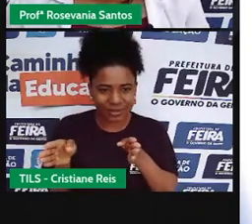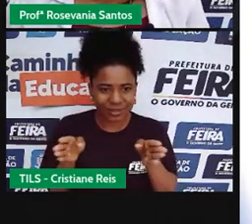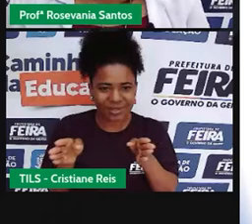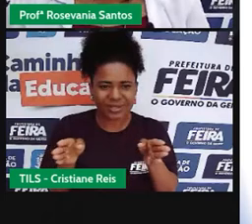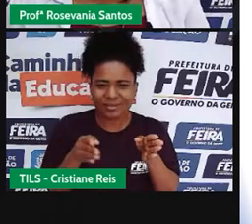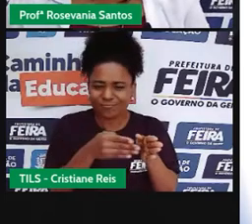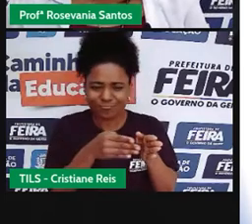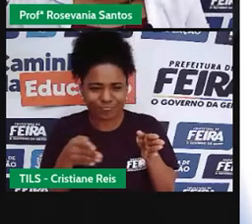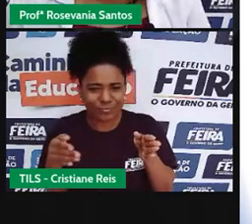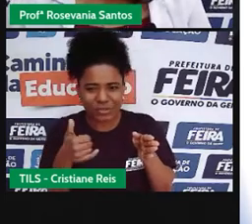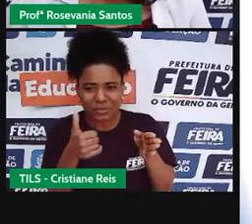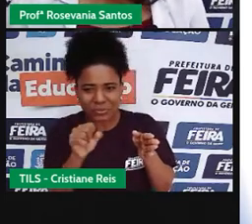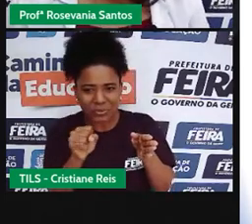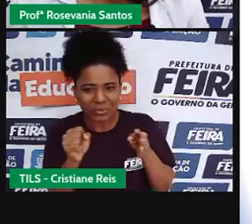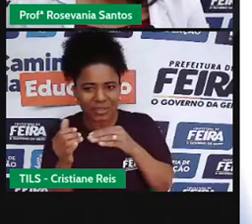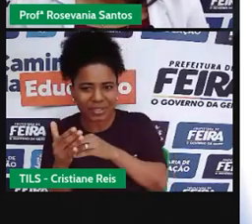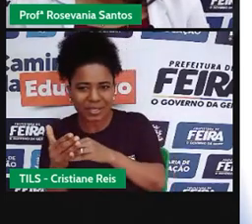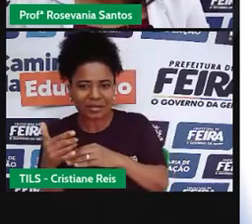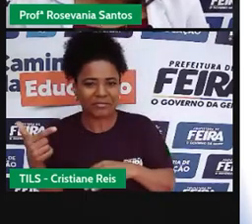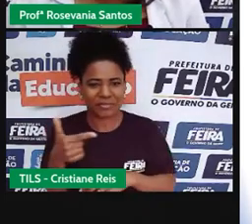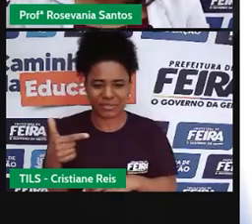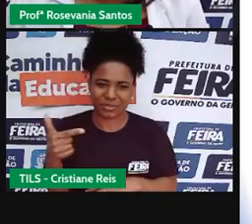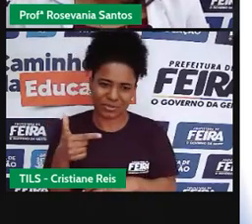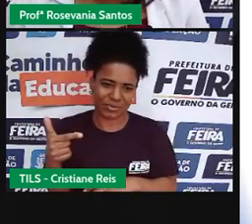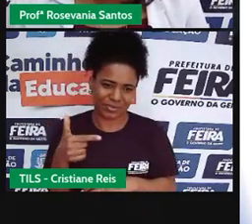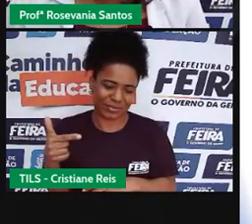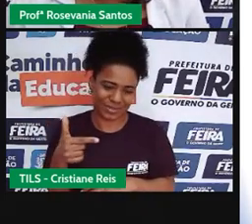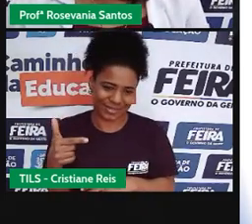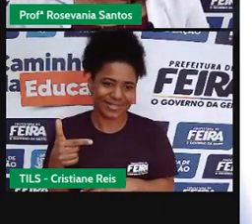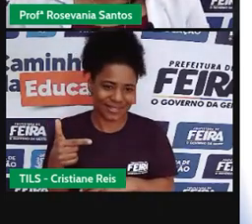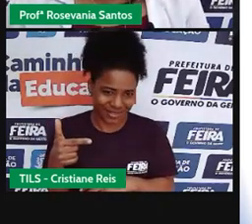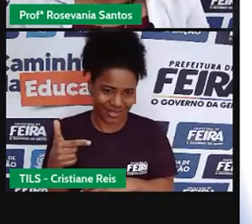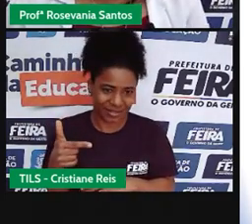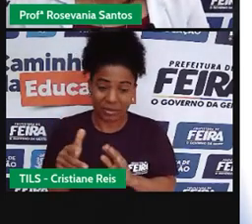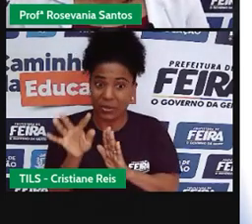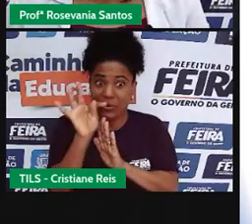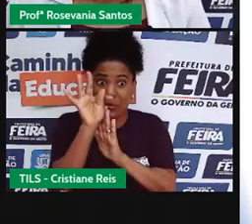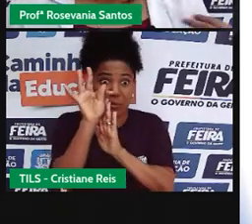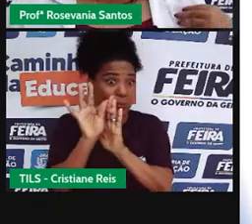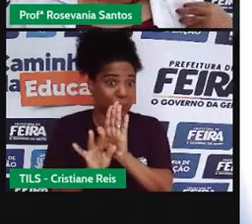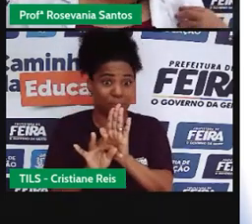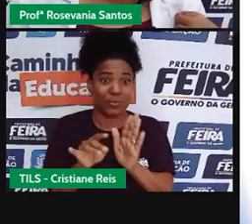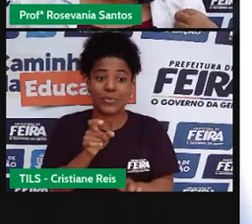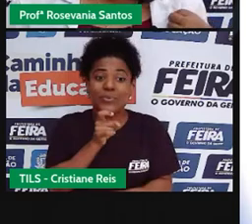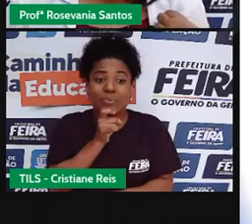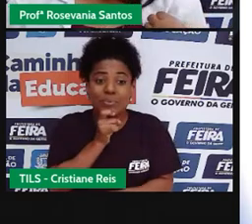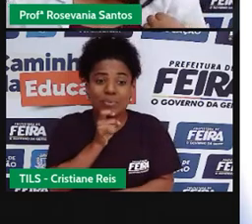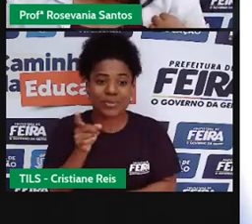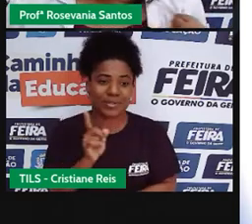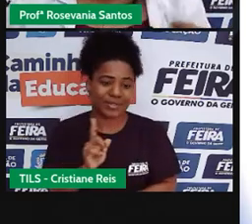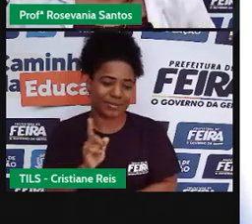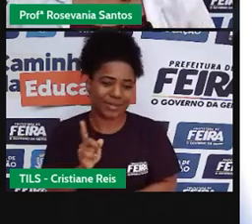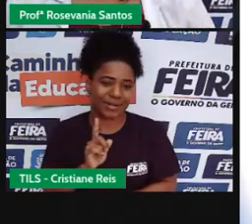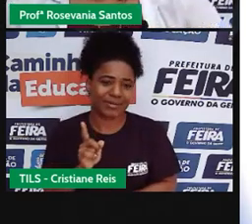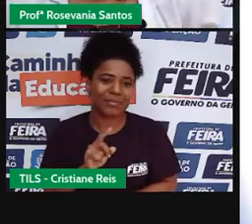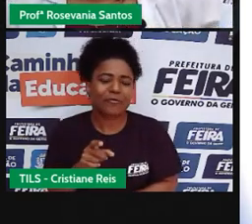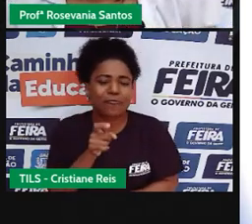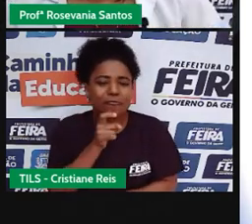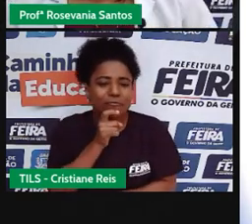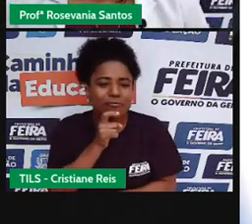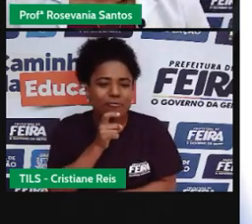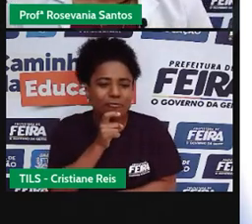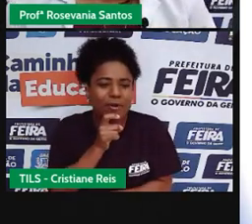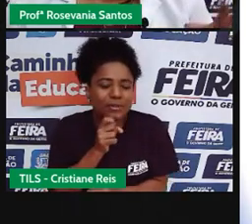são temperaturas assim muito baixas, temperaturas extremas. Até o inverno, ainda é um inverno que você vai chegar e já